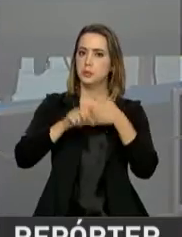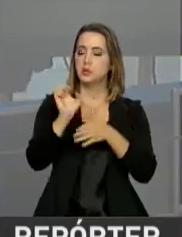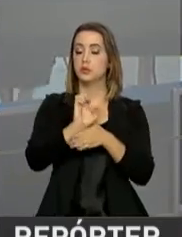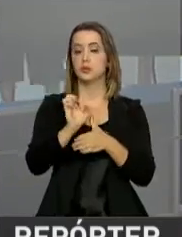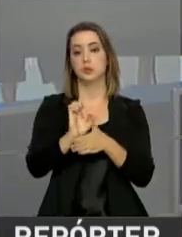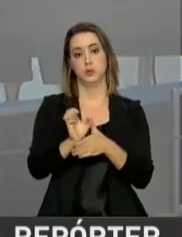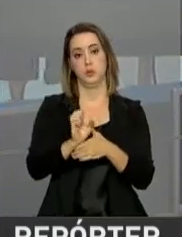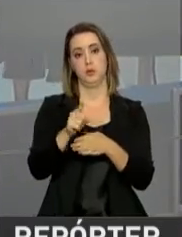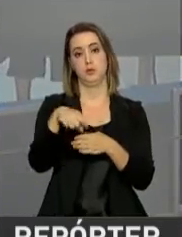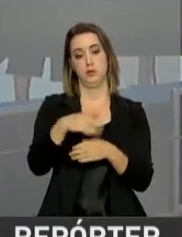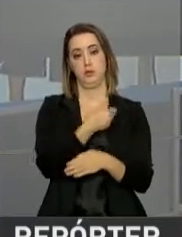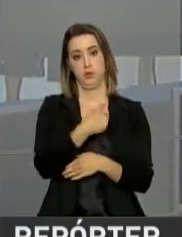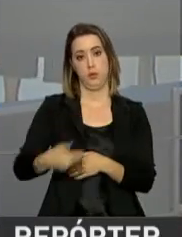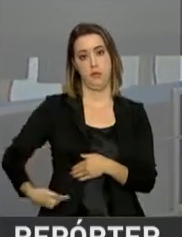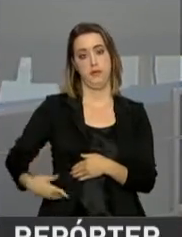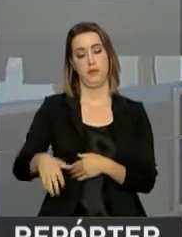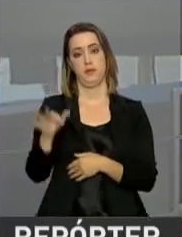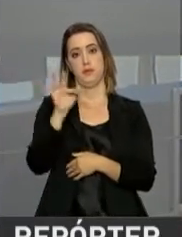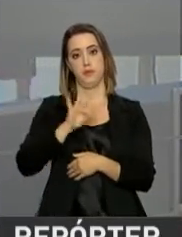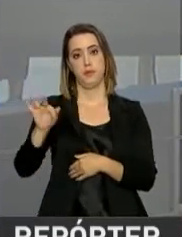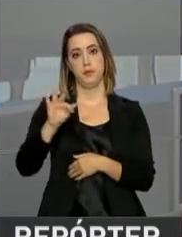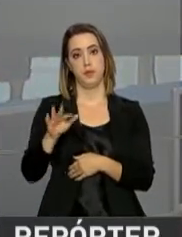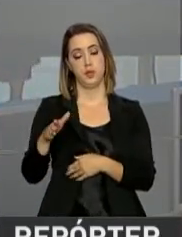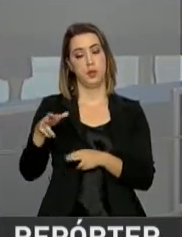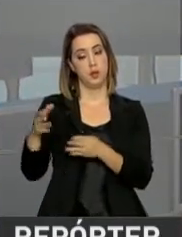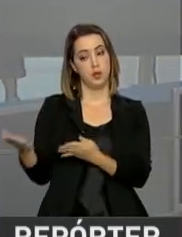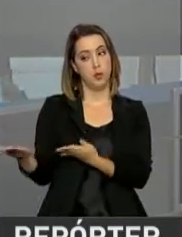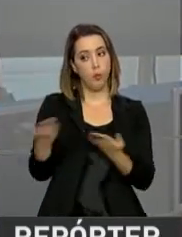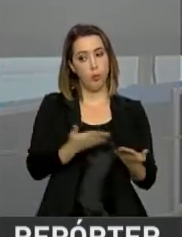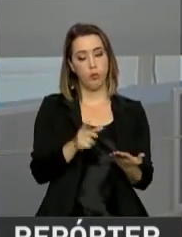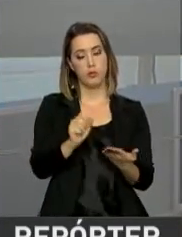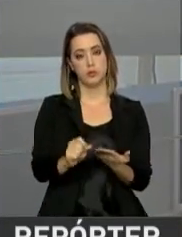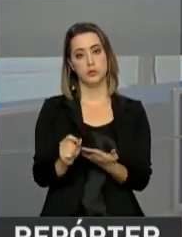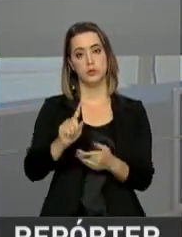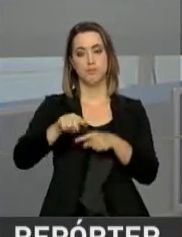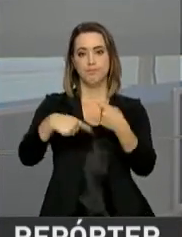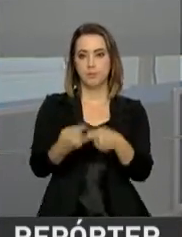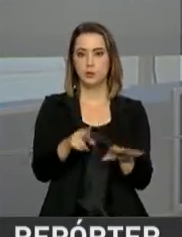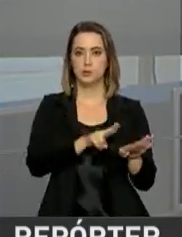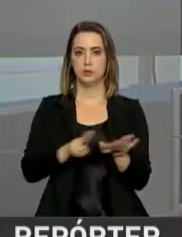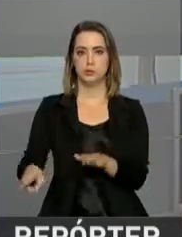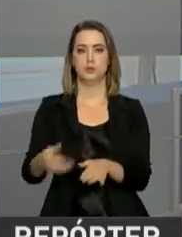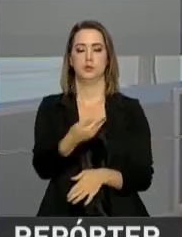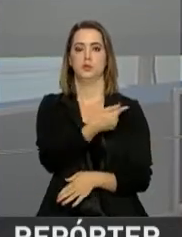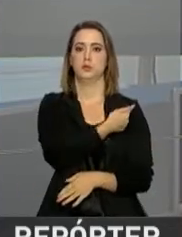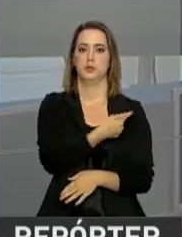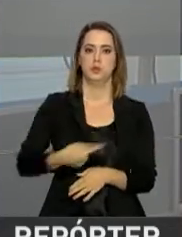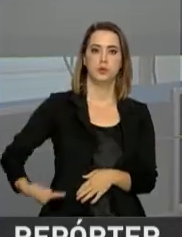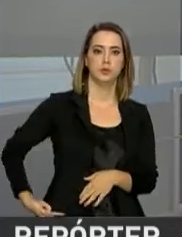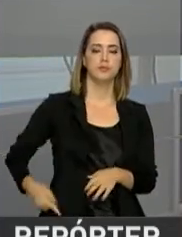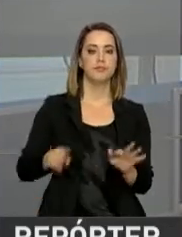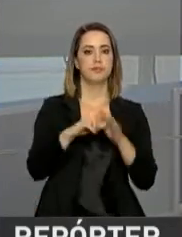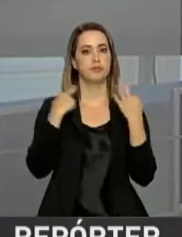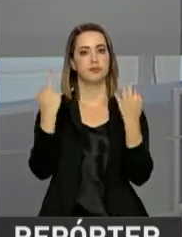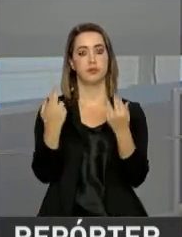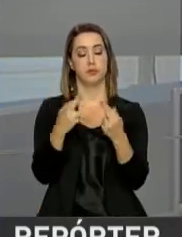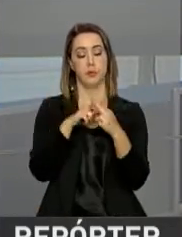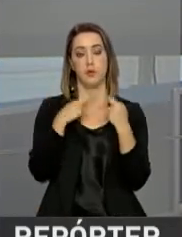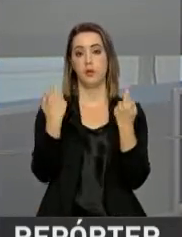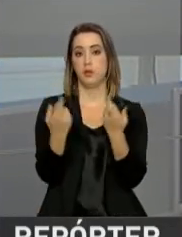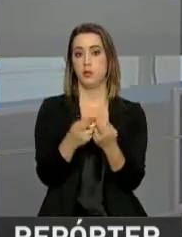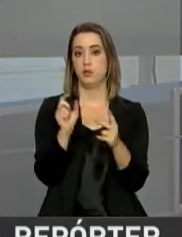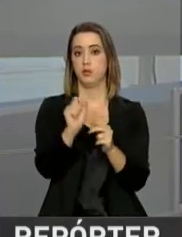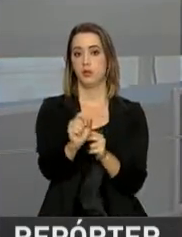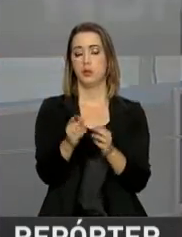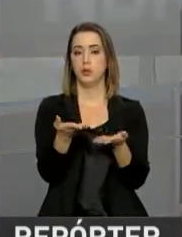estados fez o governo federal convocar para a semana que vem uma reunião com governadores. A ideia é definir soluções para garantir o equilíbrio das